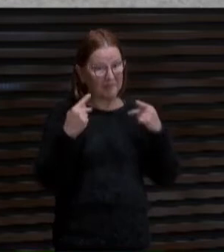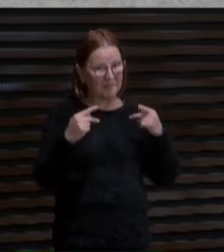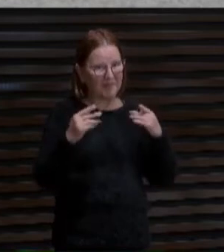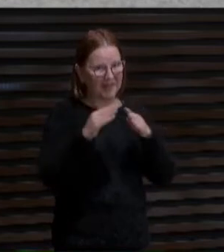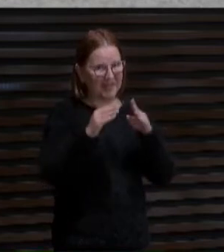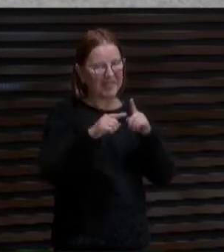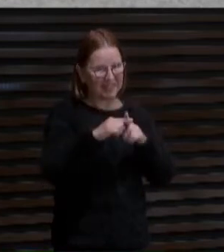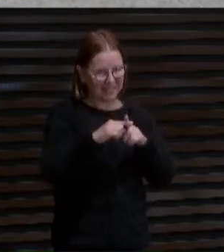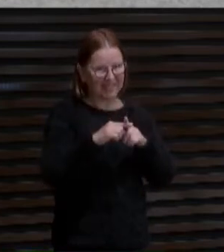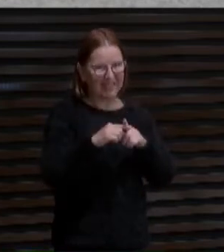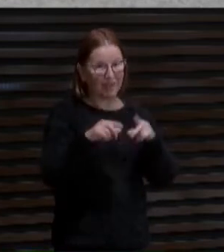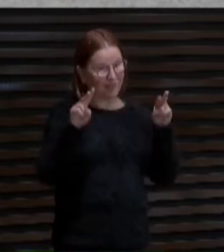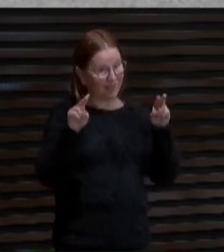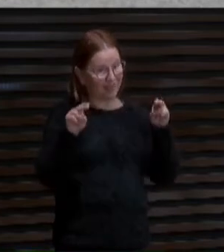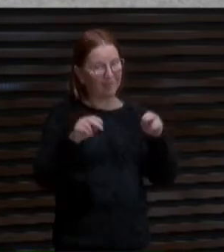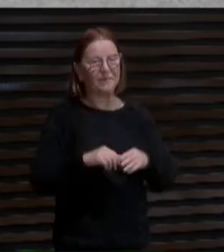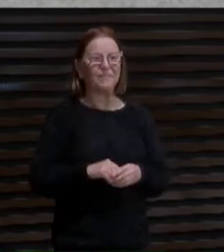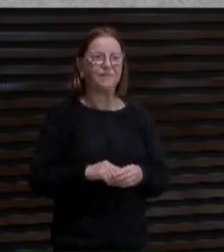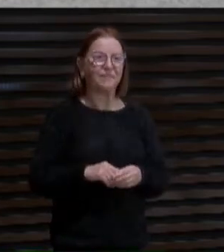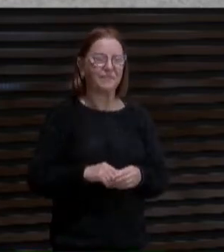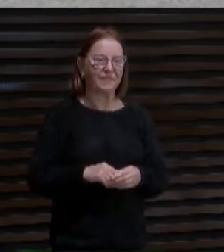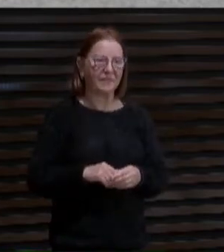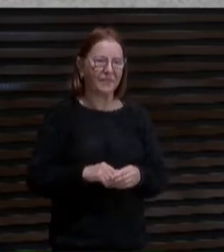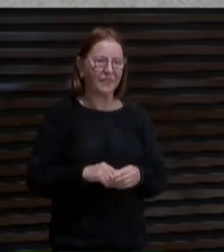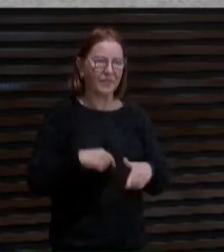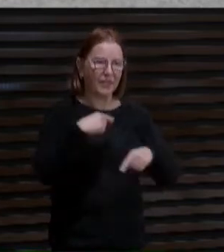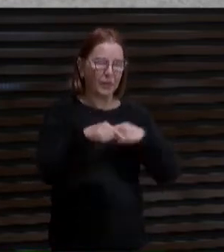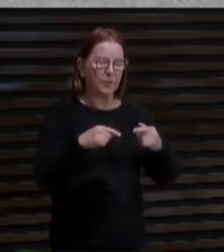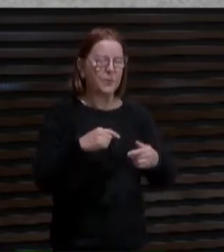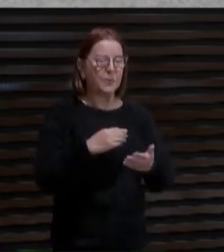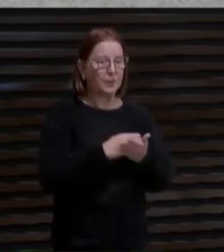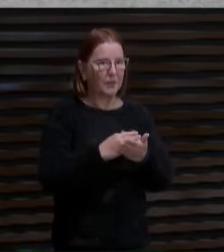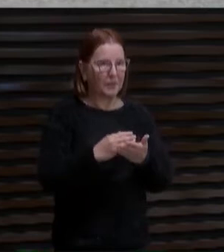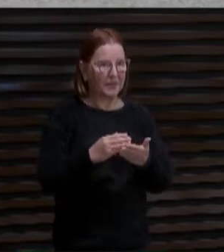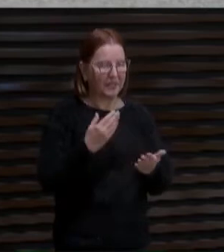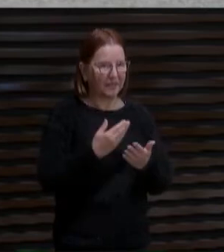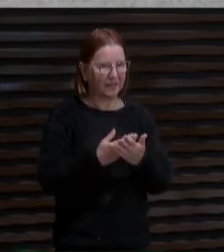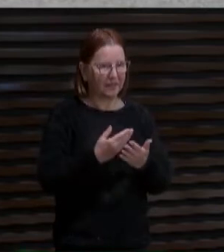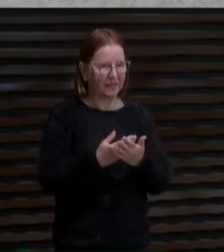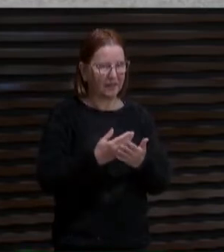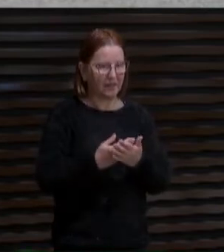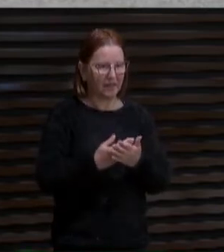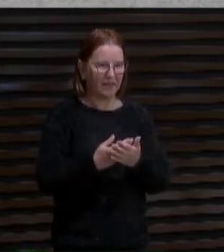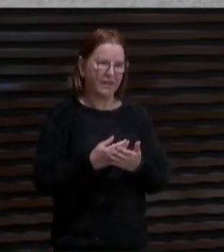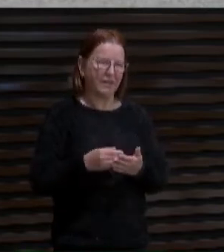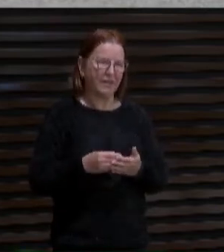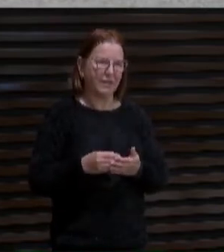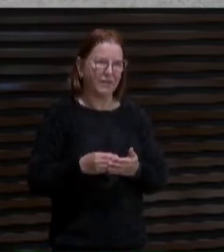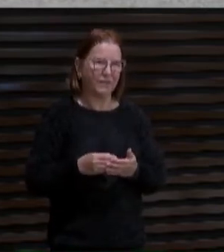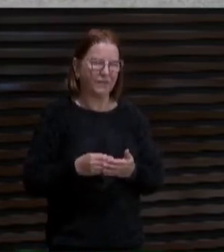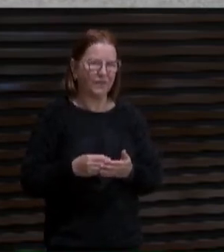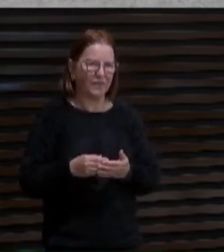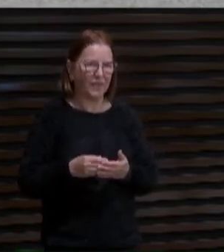a hora que nós acabamos de estudo aqui nós vamos começar uma série de estudo sobre pornéia sobre pornografia vocês não sabem